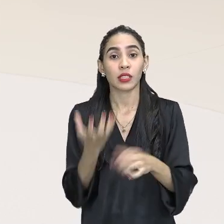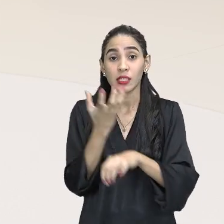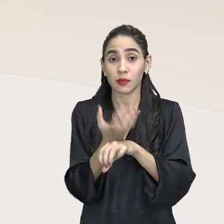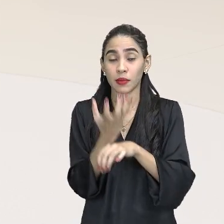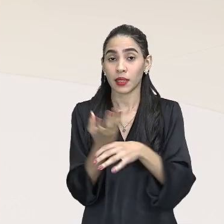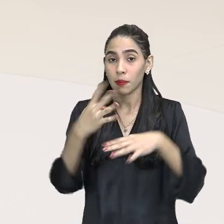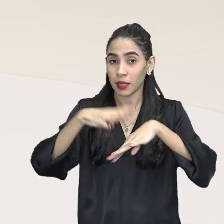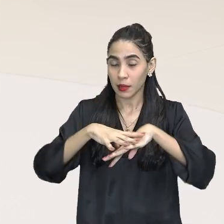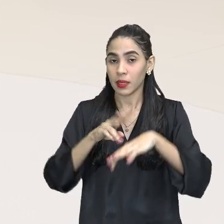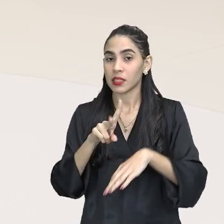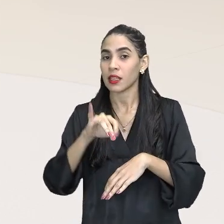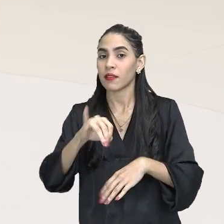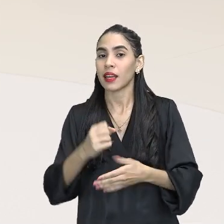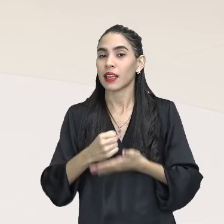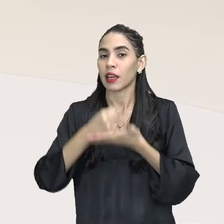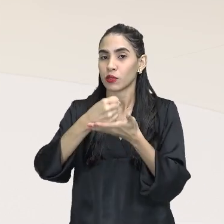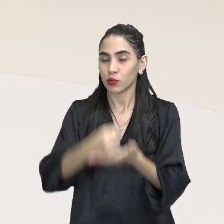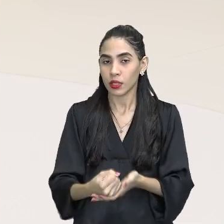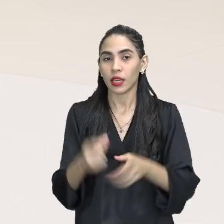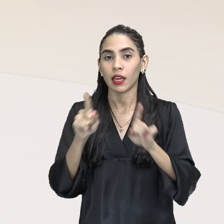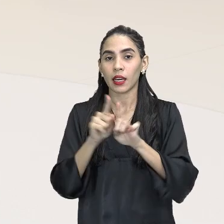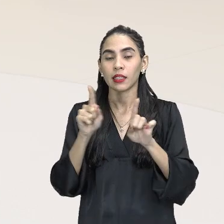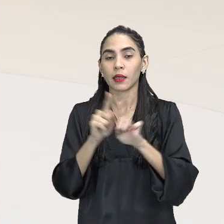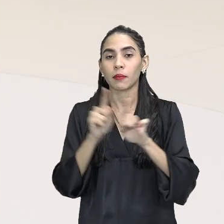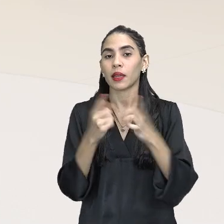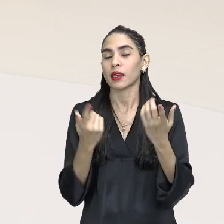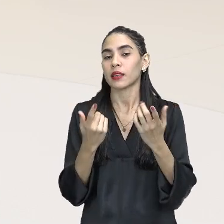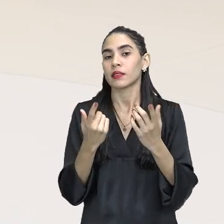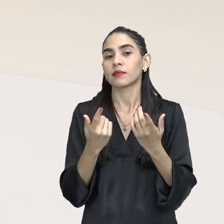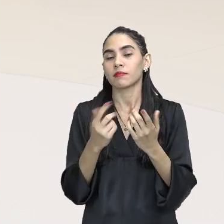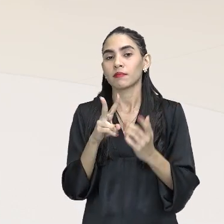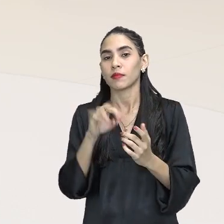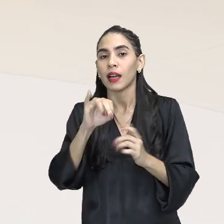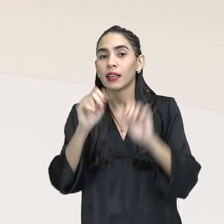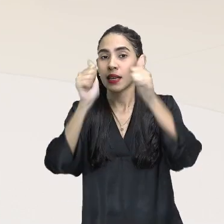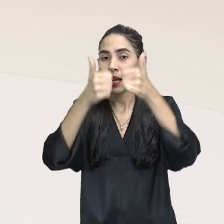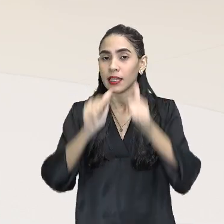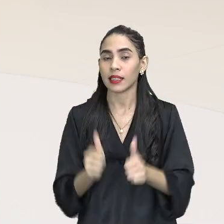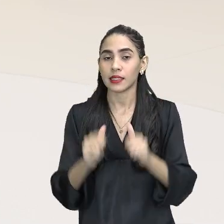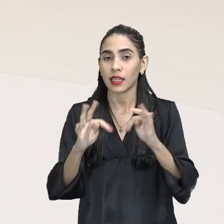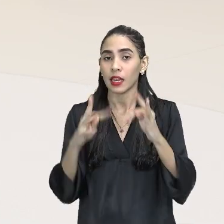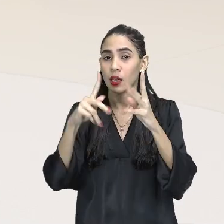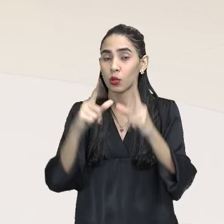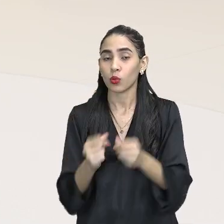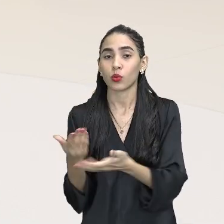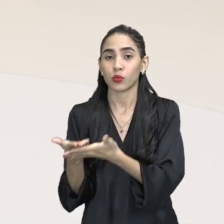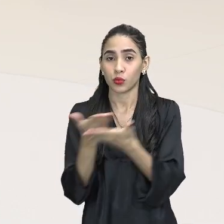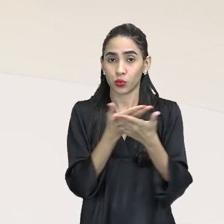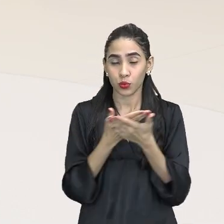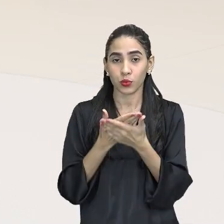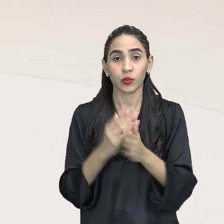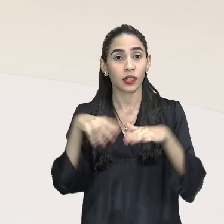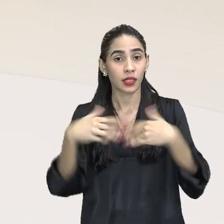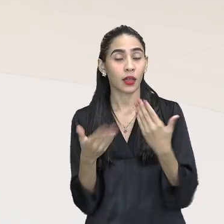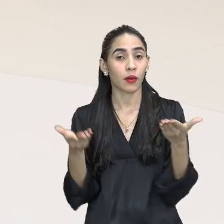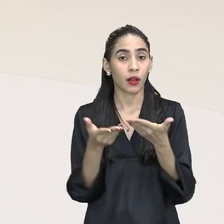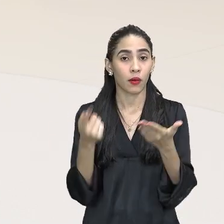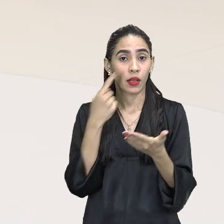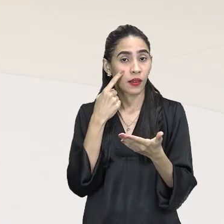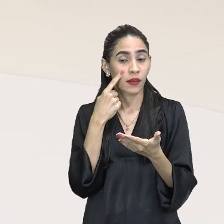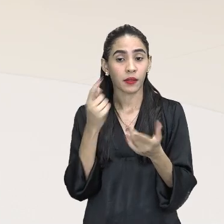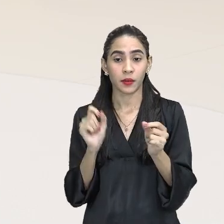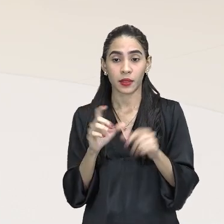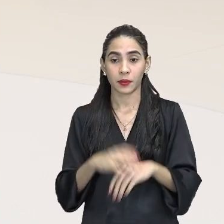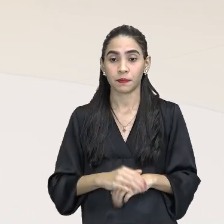ó. Então, para trazer todo esse leque, abranger toda essa parte dos nossos estudos. Então, nós vamos agora